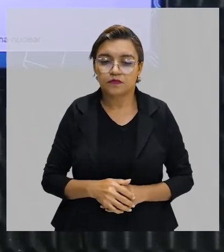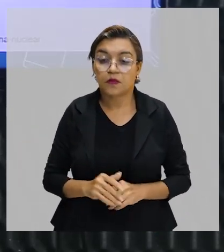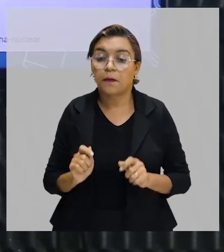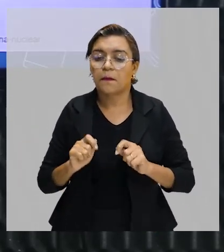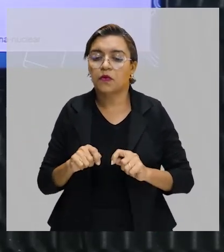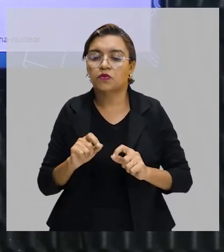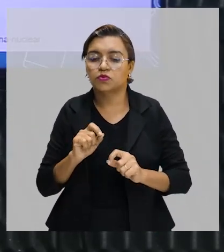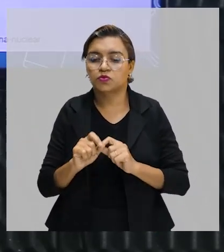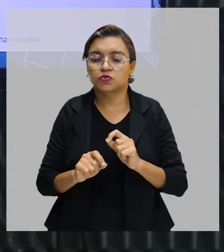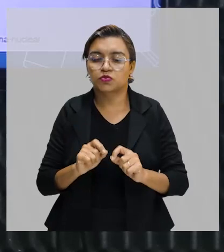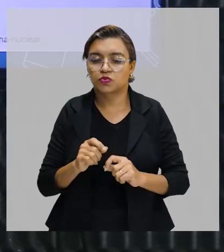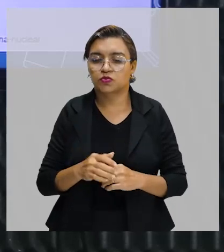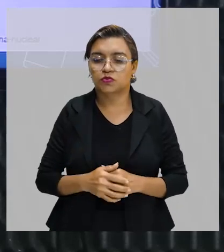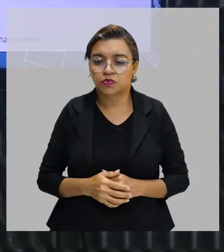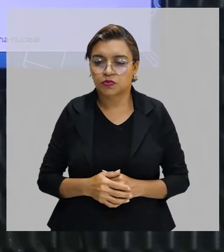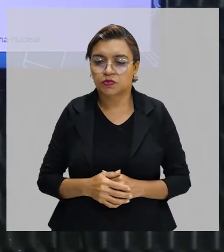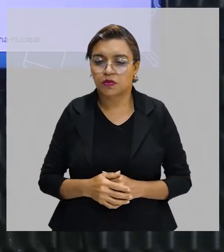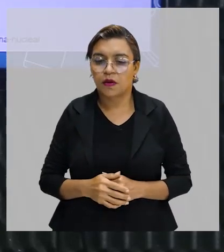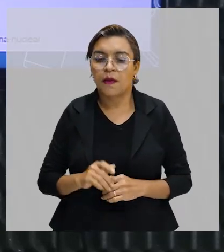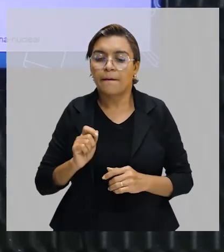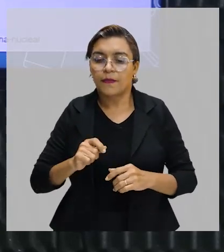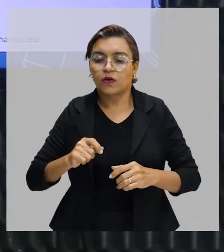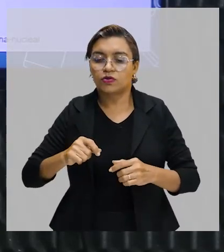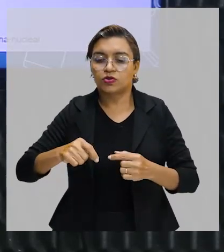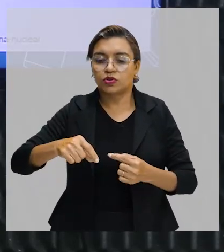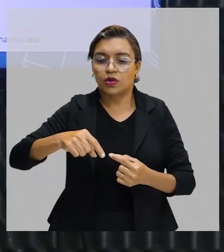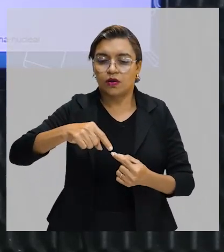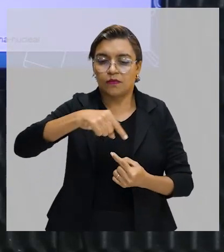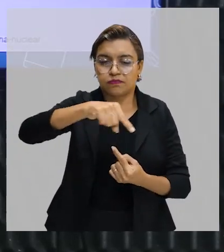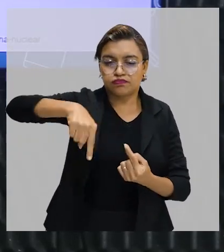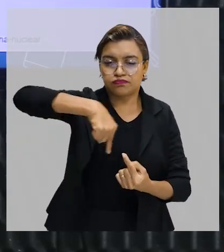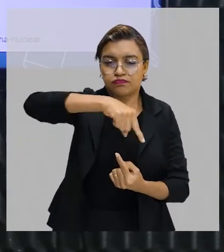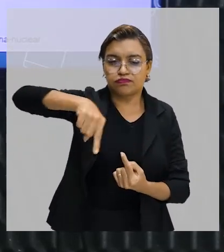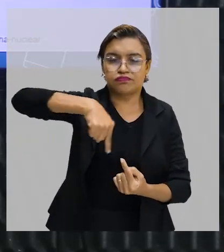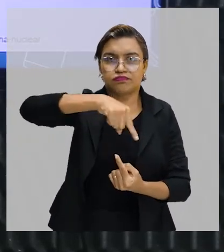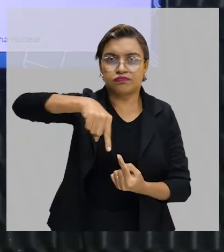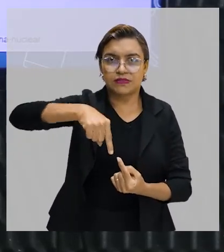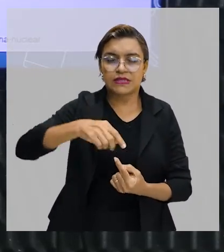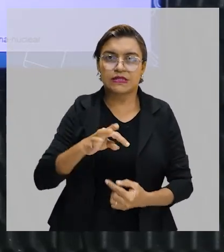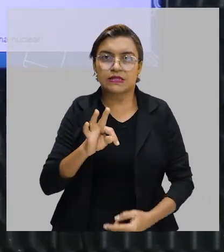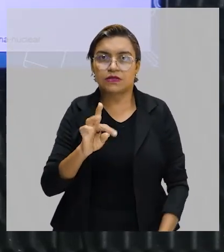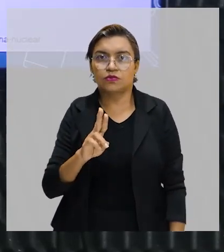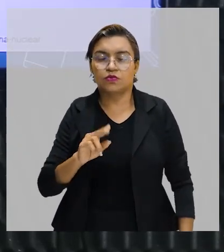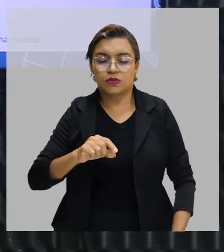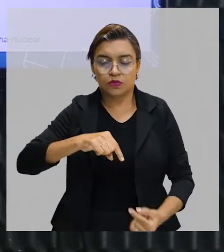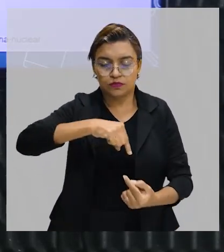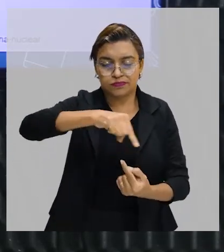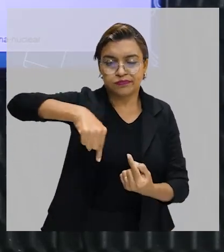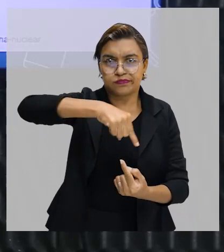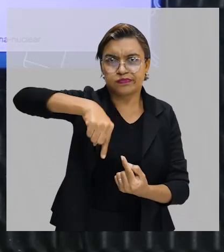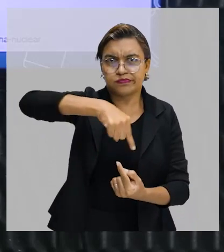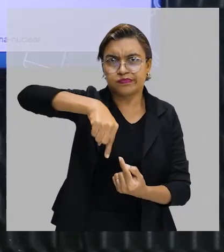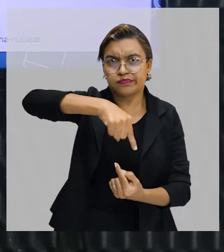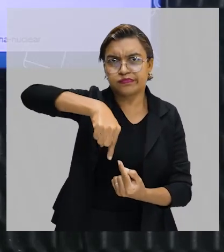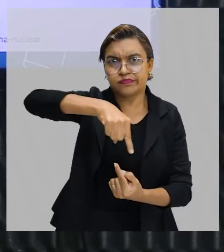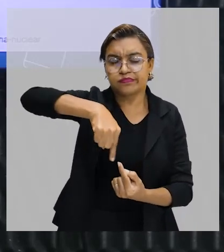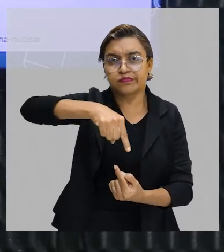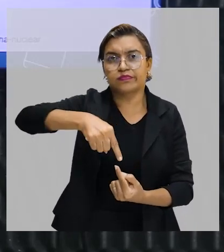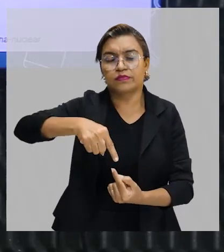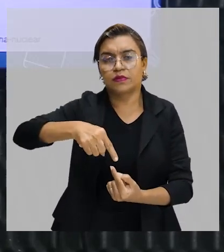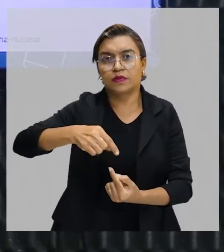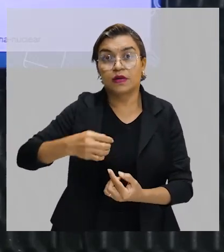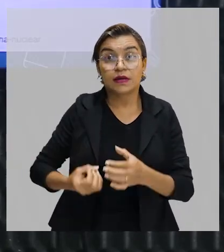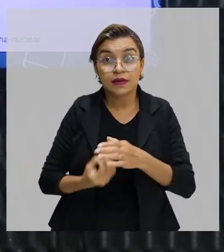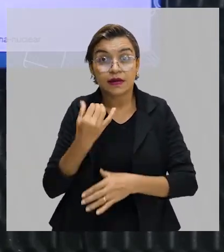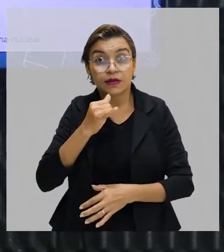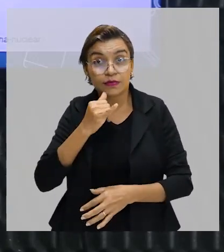pode girar as pás das turbinas, tá certo? Isso a grandes velocidades, que é o que a gente precisa, produzindo corrente